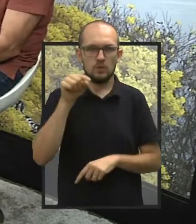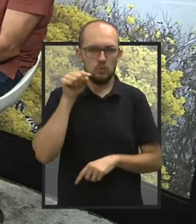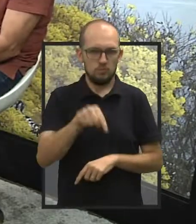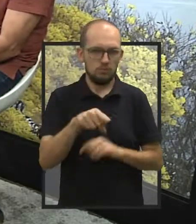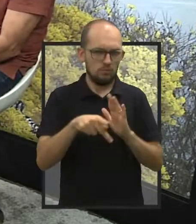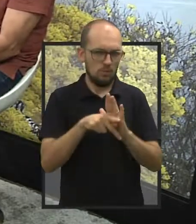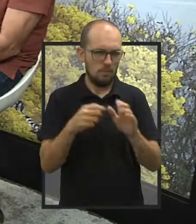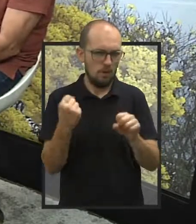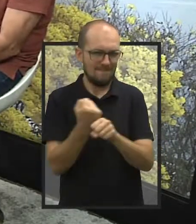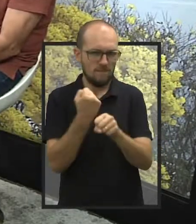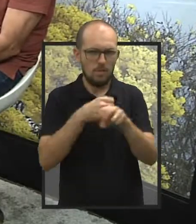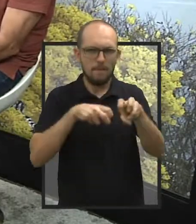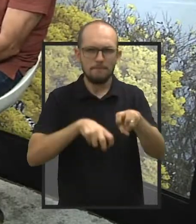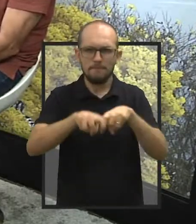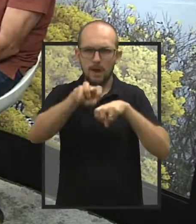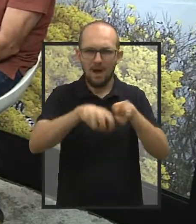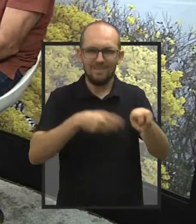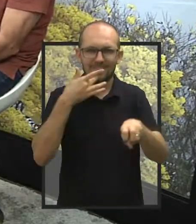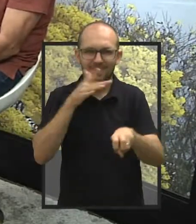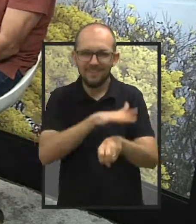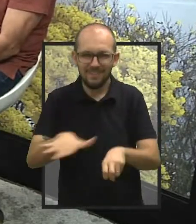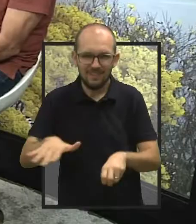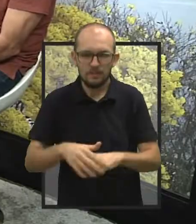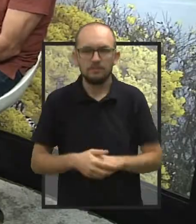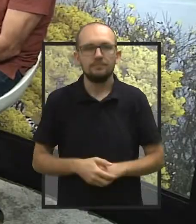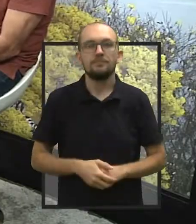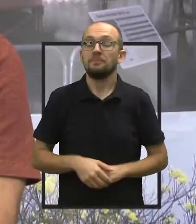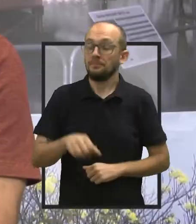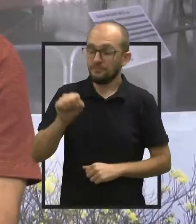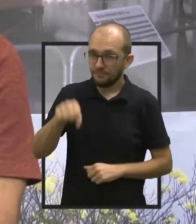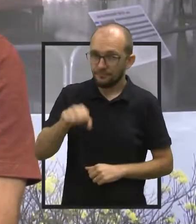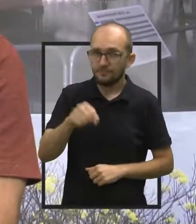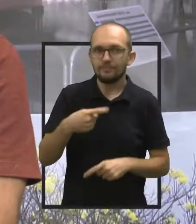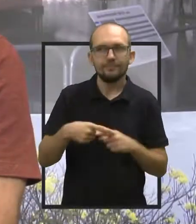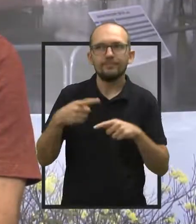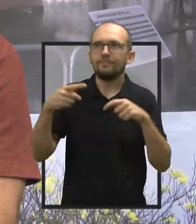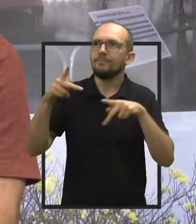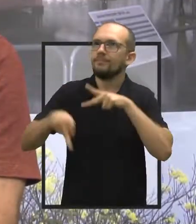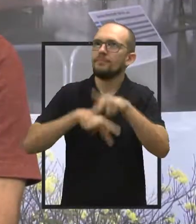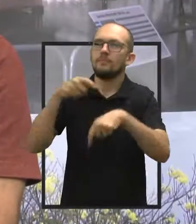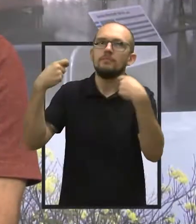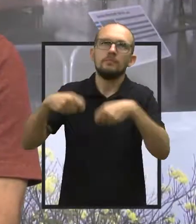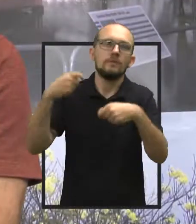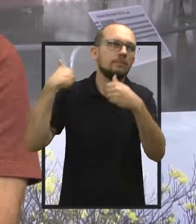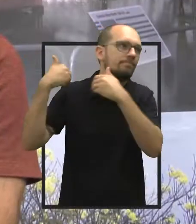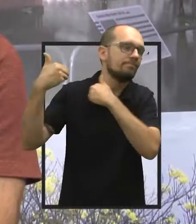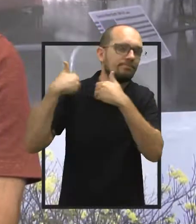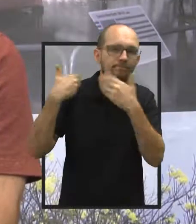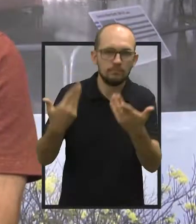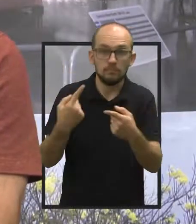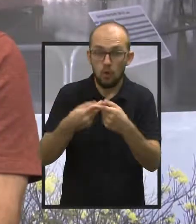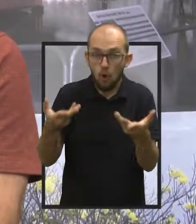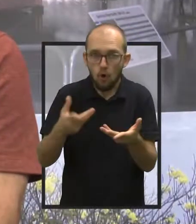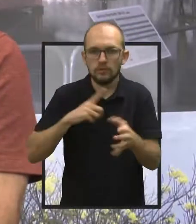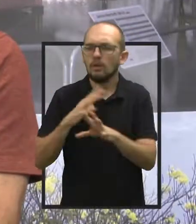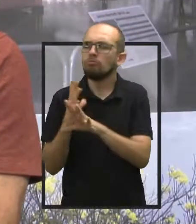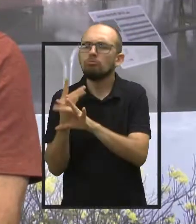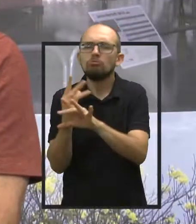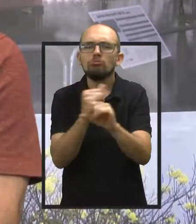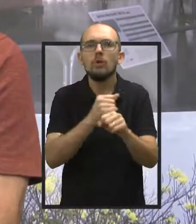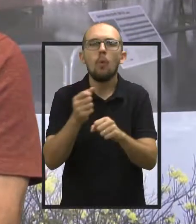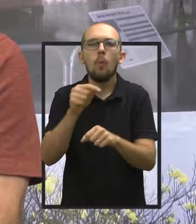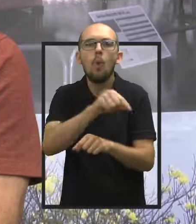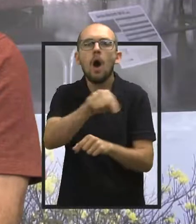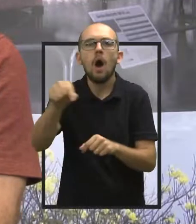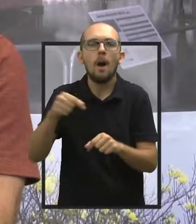parques infantis. Sim, isso é uma demanda muito grande da população. Nós temos hoje mais de 40 praças